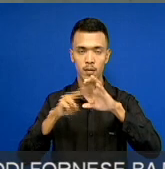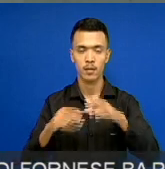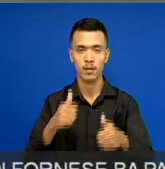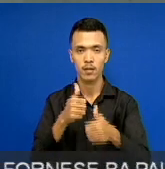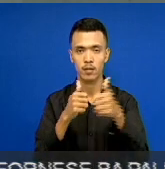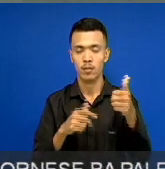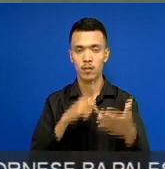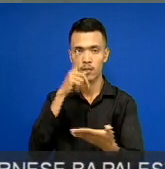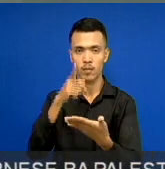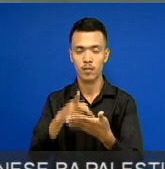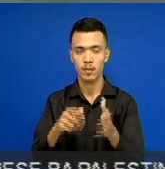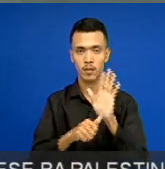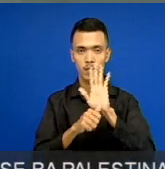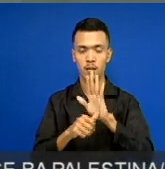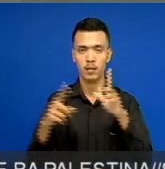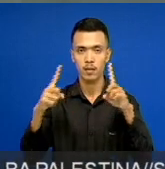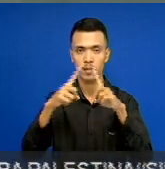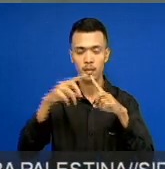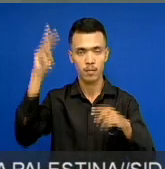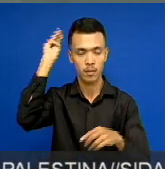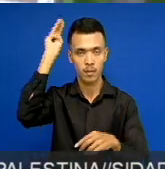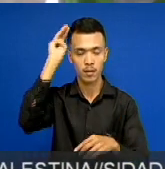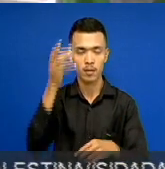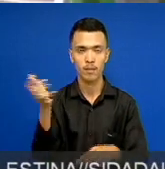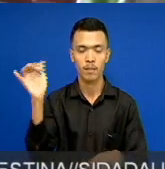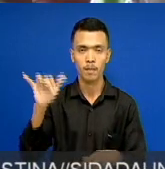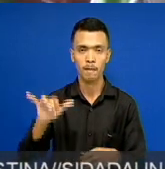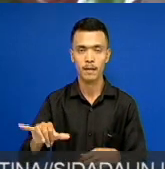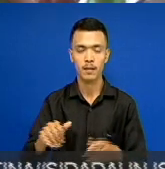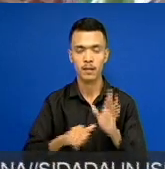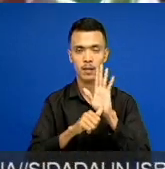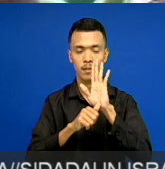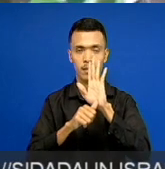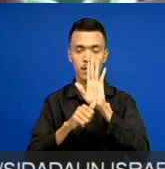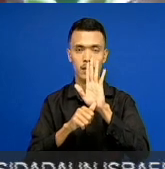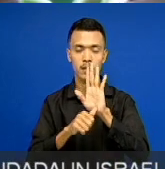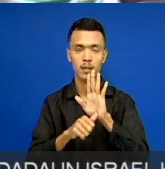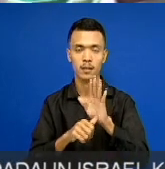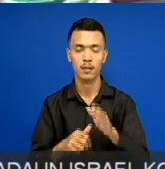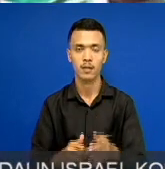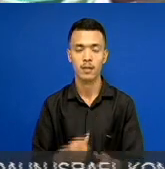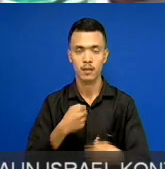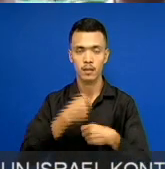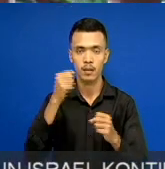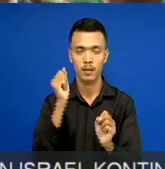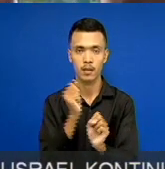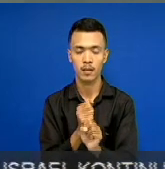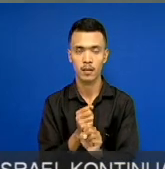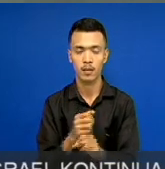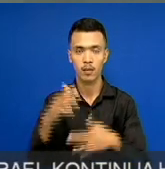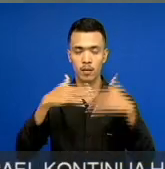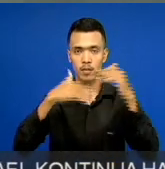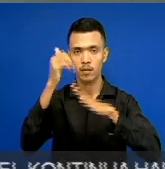proposta, a minha apresenta, vai ao Ministério, Catac, será a toma a minha Catac, se ralo. Infraestrutura